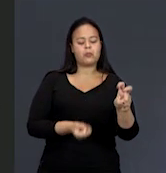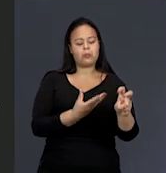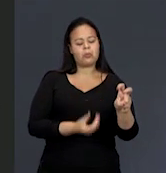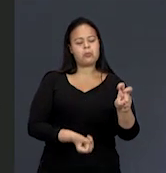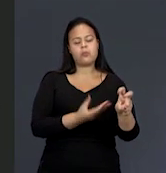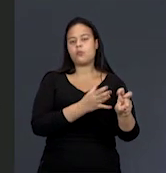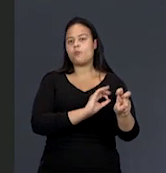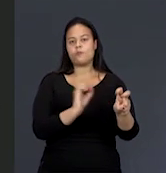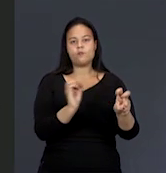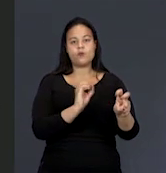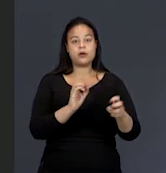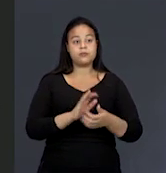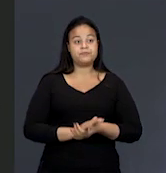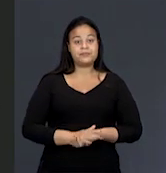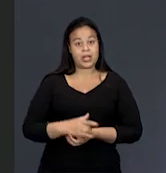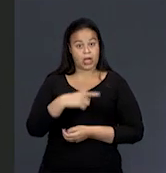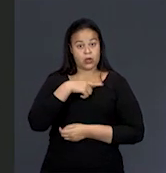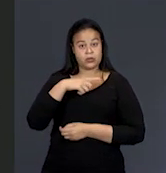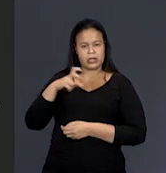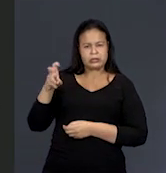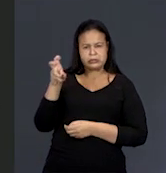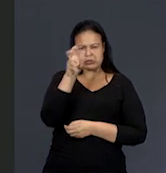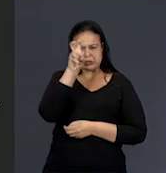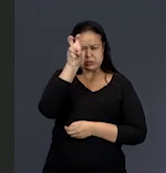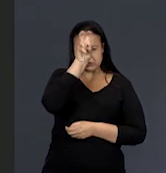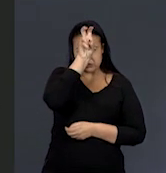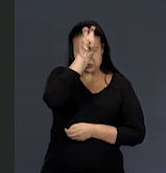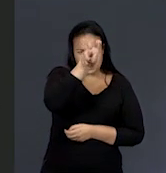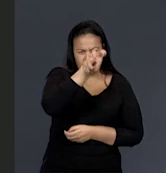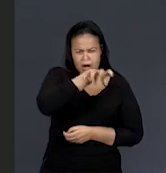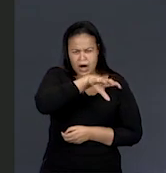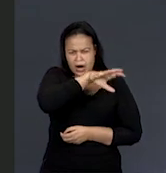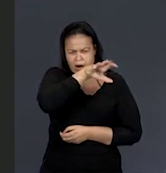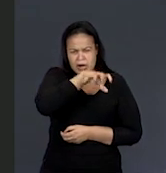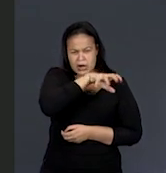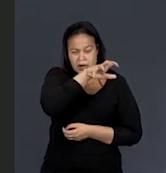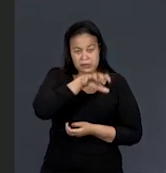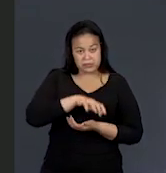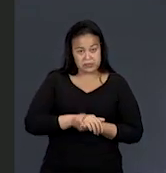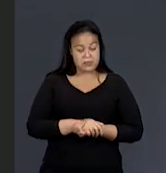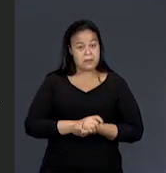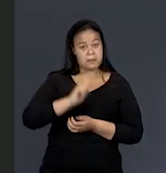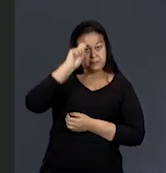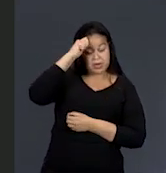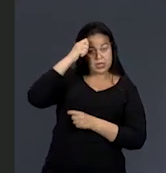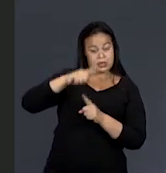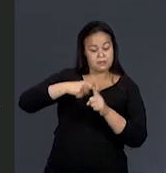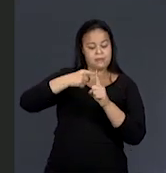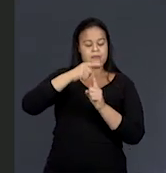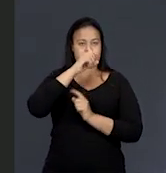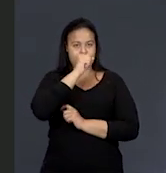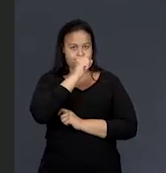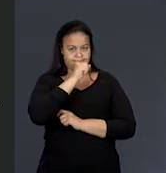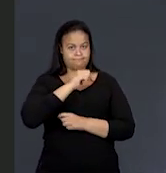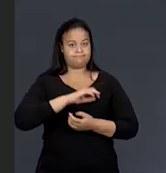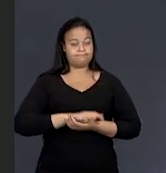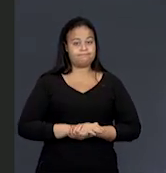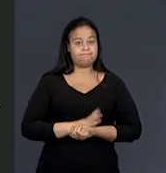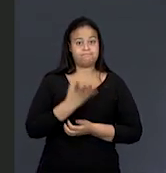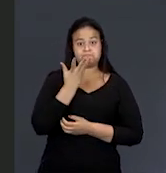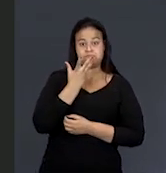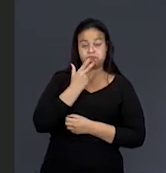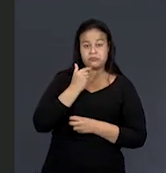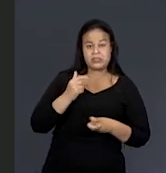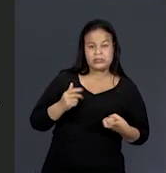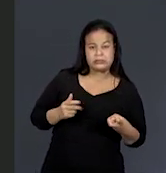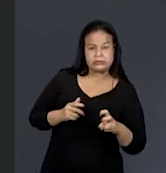fenótipos. A selvagem, que eu tenho coloração tanto preta quanto laranja, a